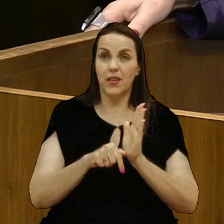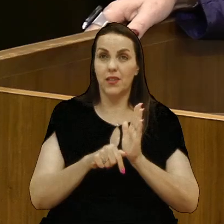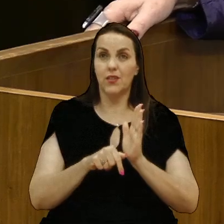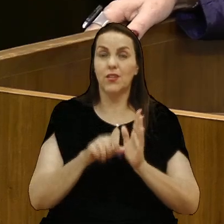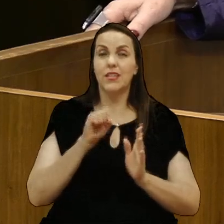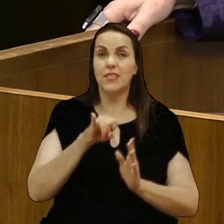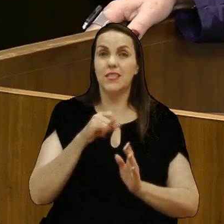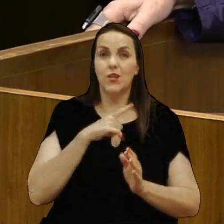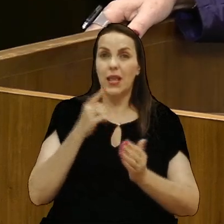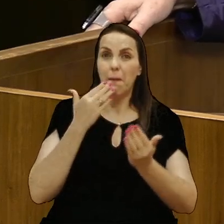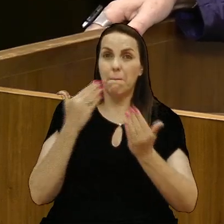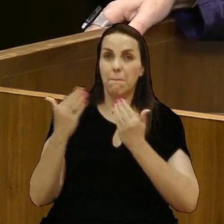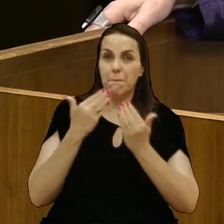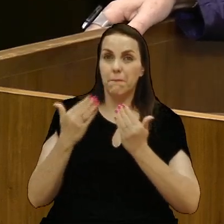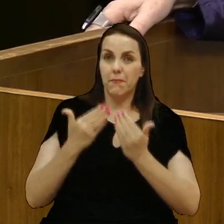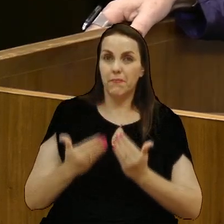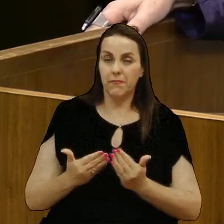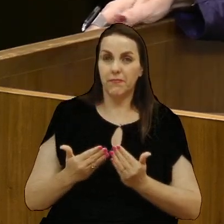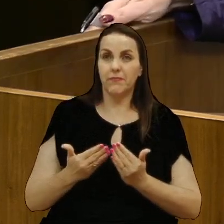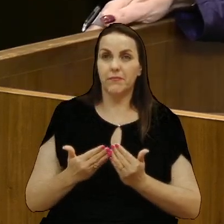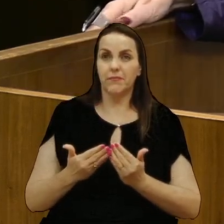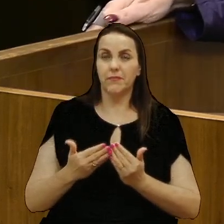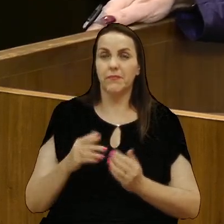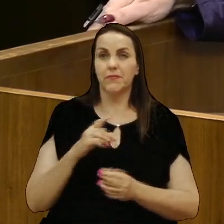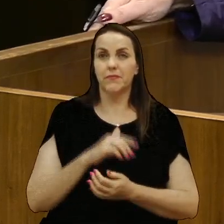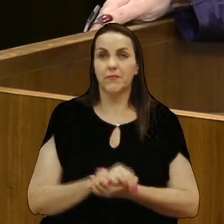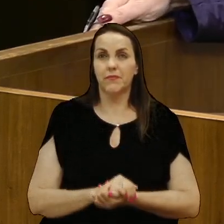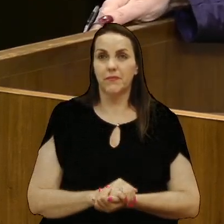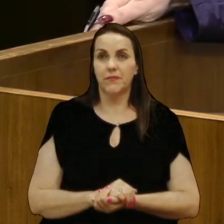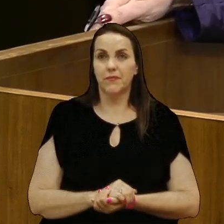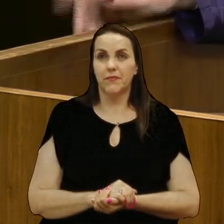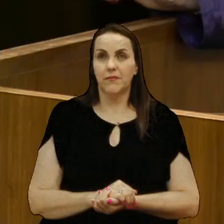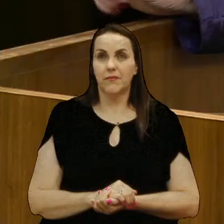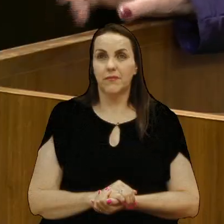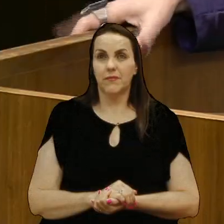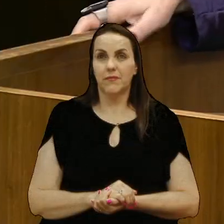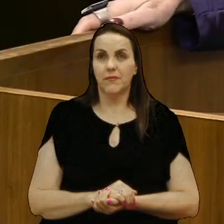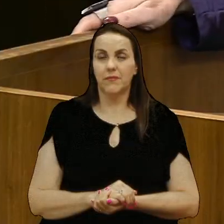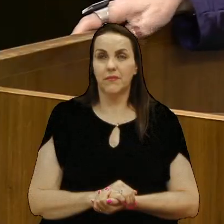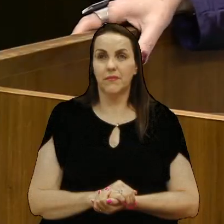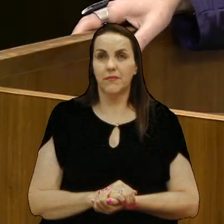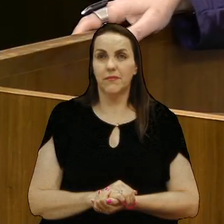ter previsão nos instrumentos.